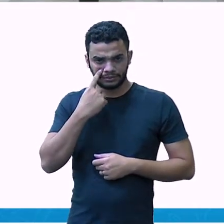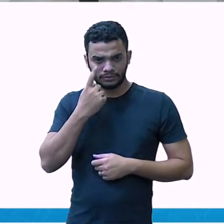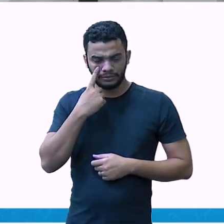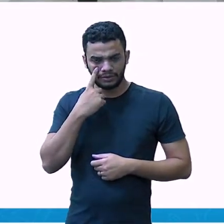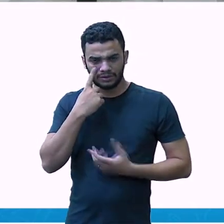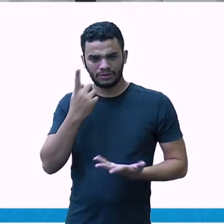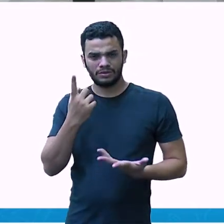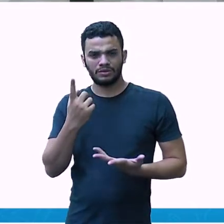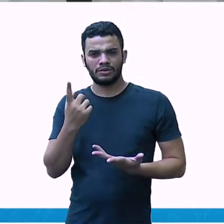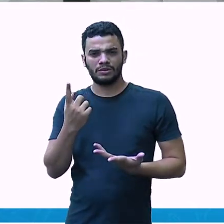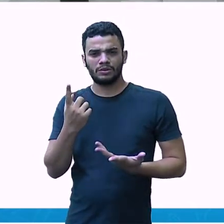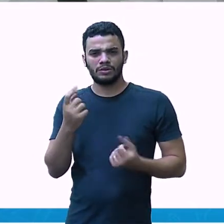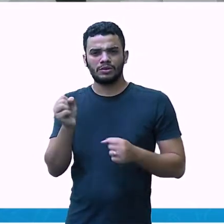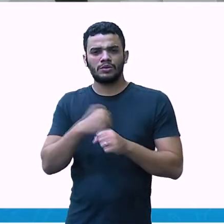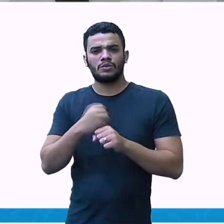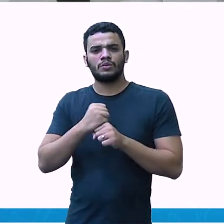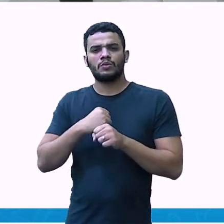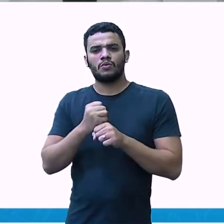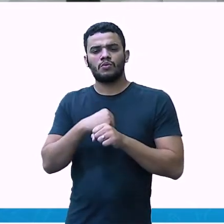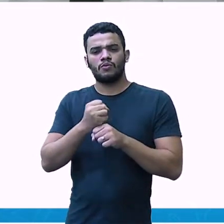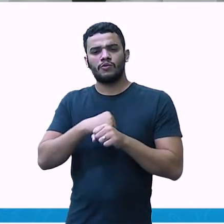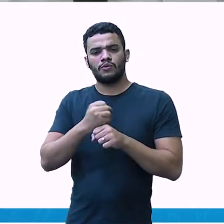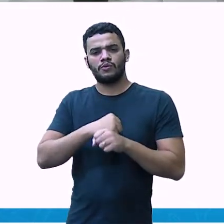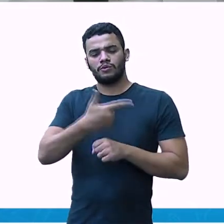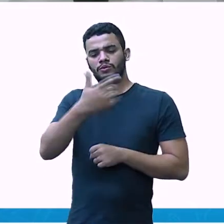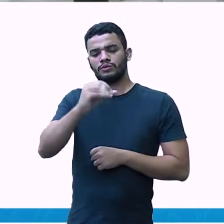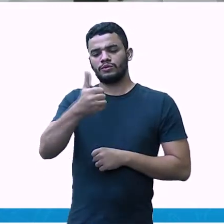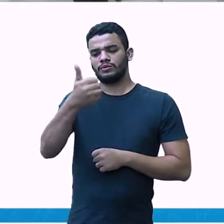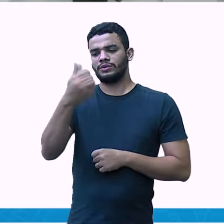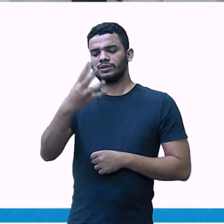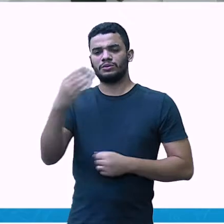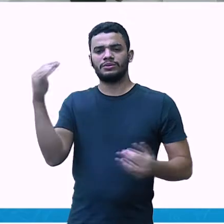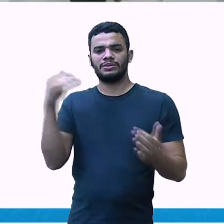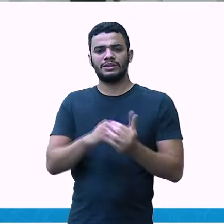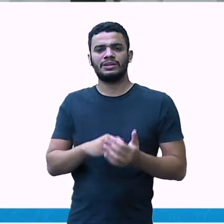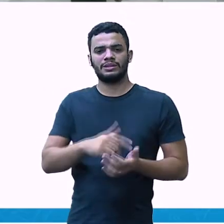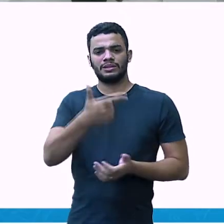cidades em cada região de 2014 a